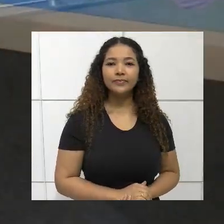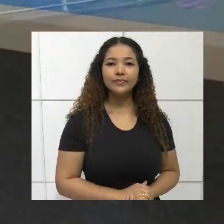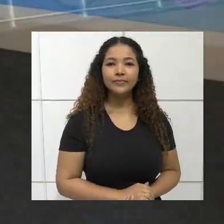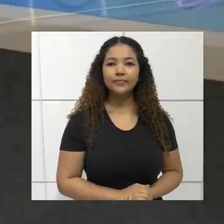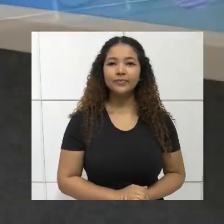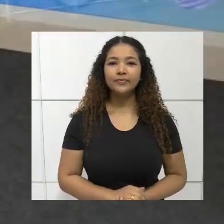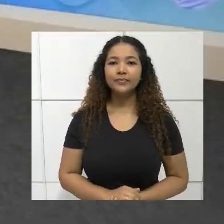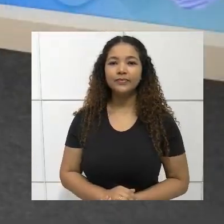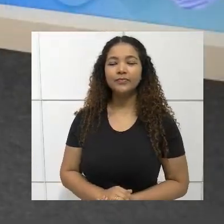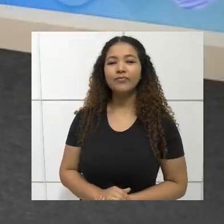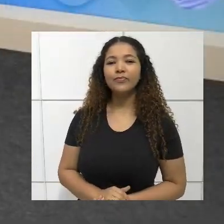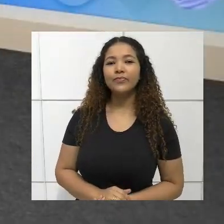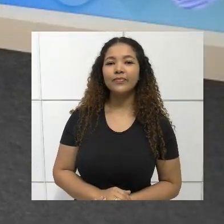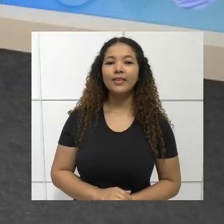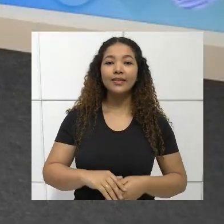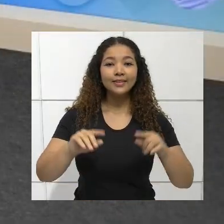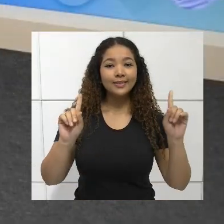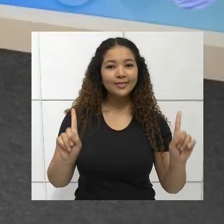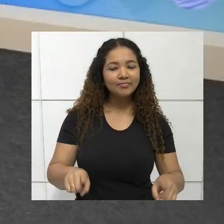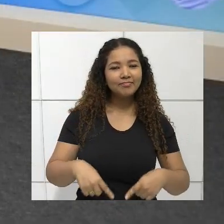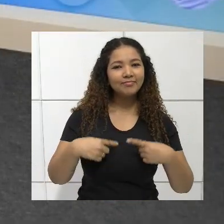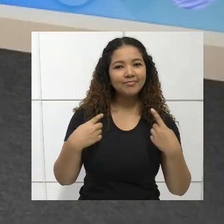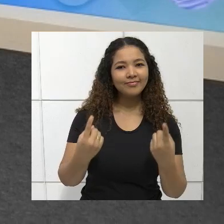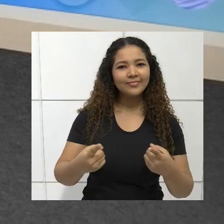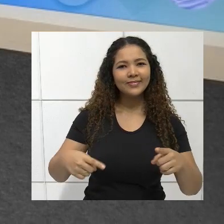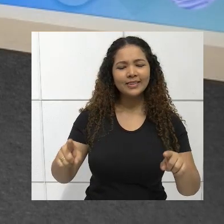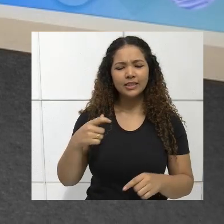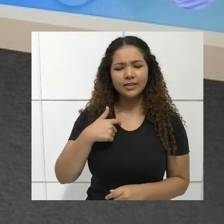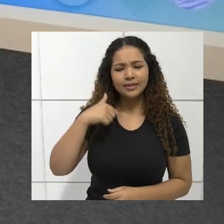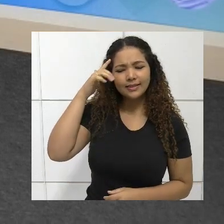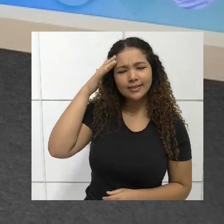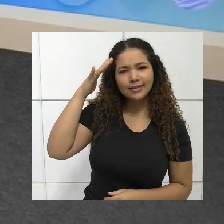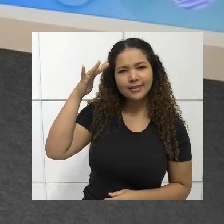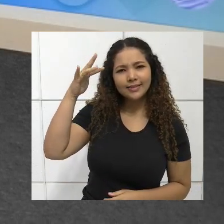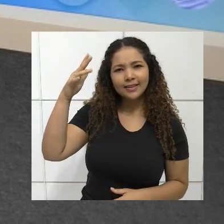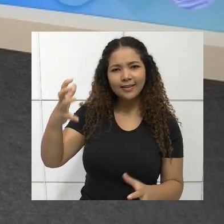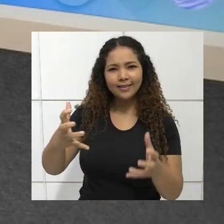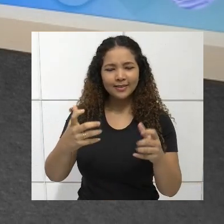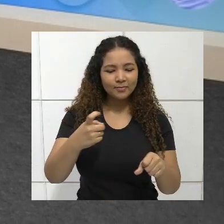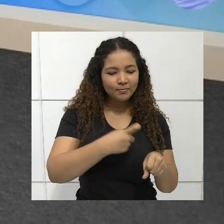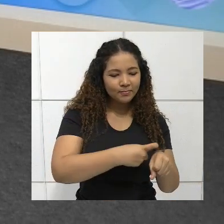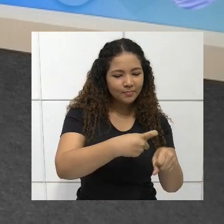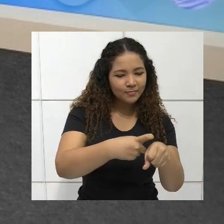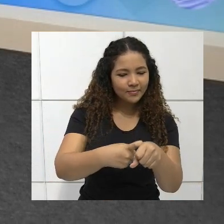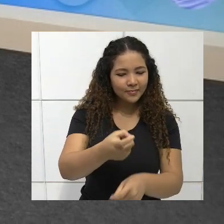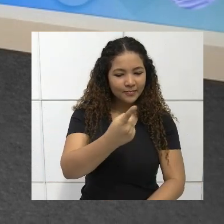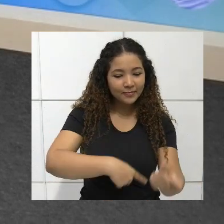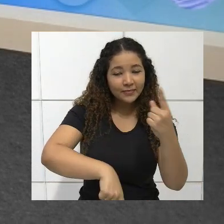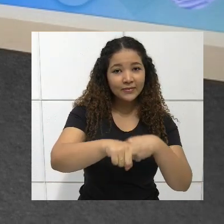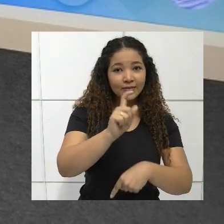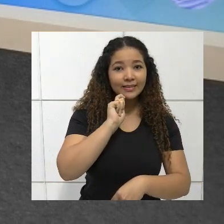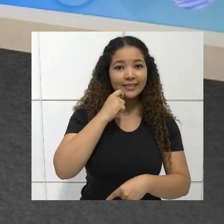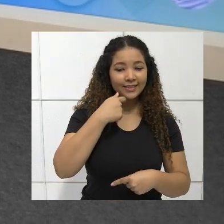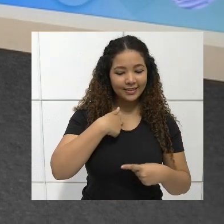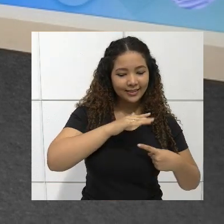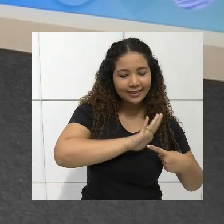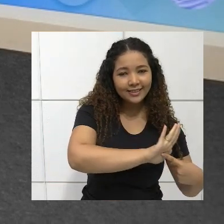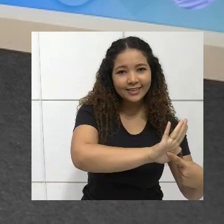Eu não preciso transformar pedras em pães para provar que